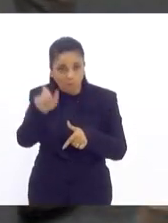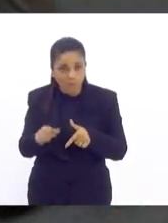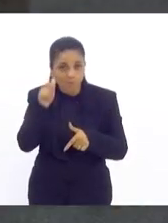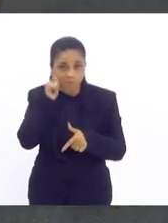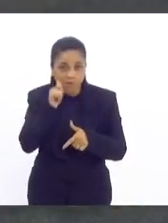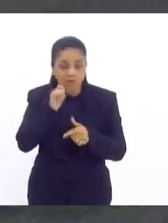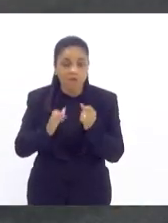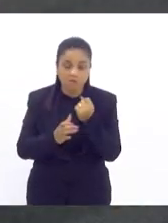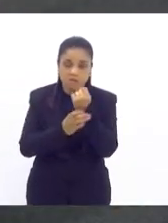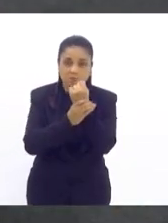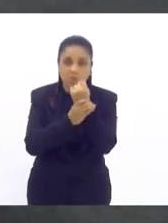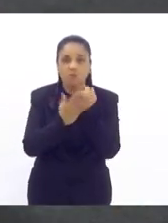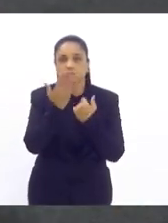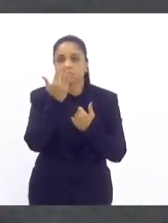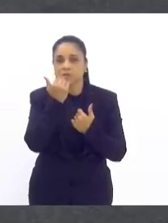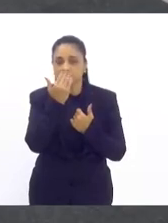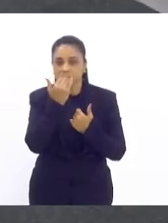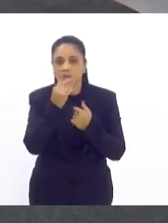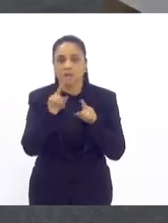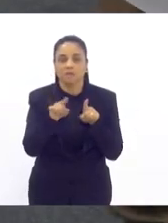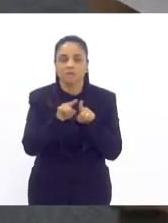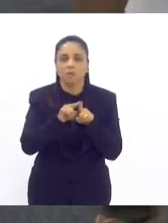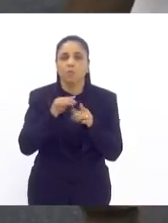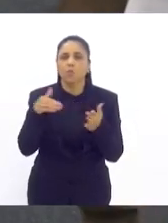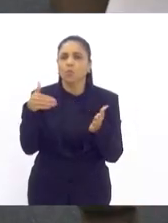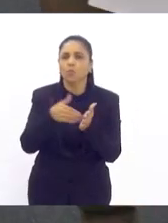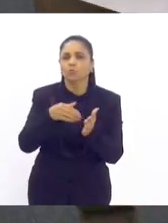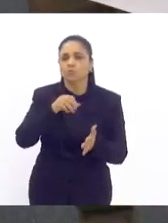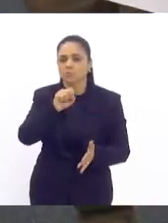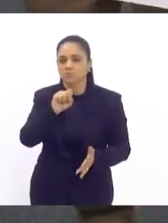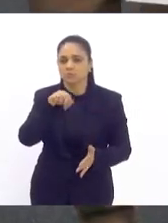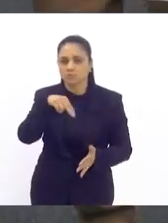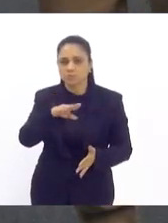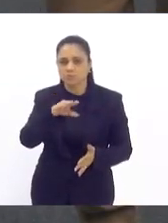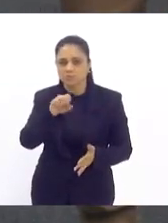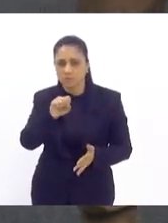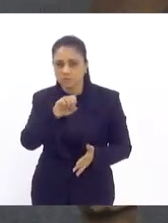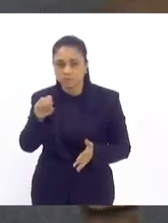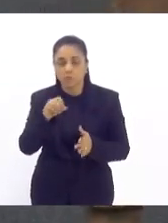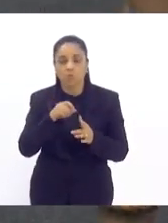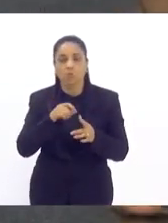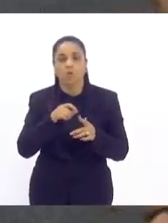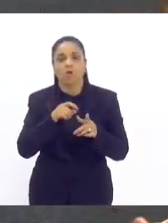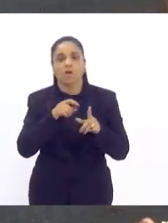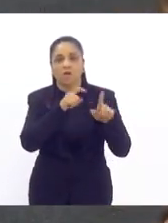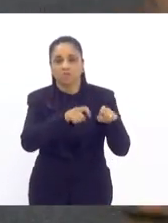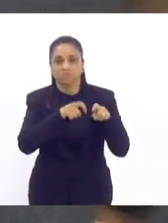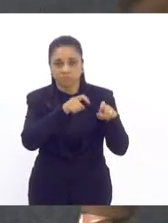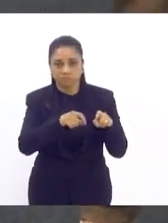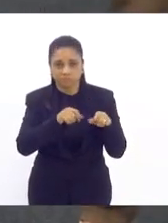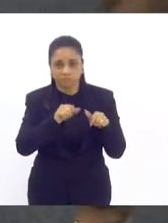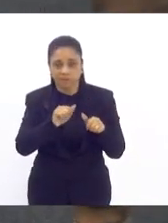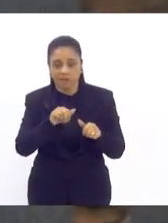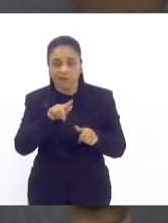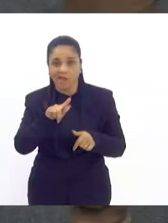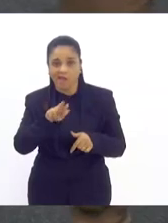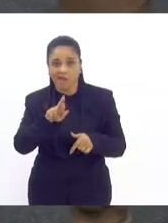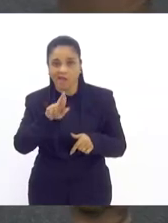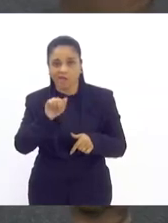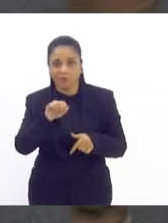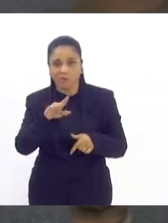alimentar o último censo agropecuário divulgado em 2017 identificou que as mulheres são